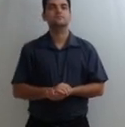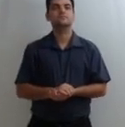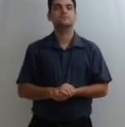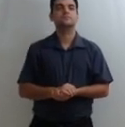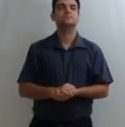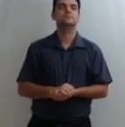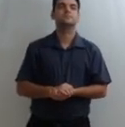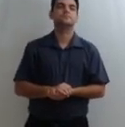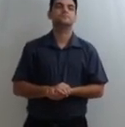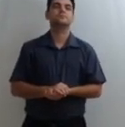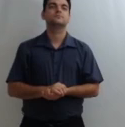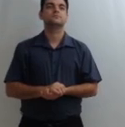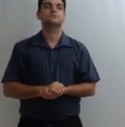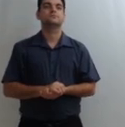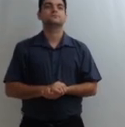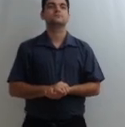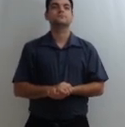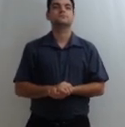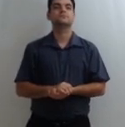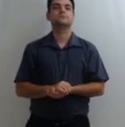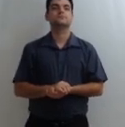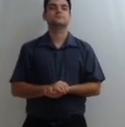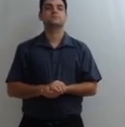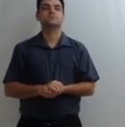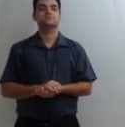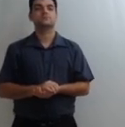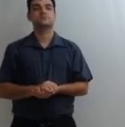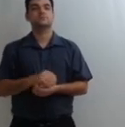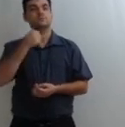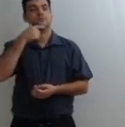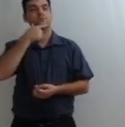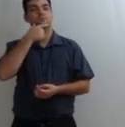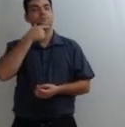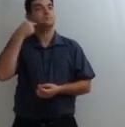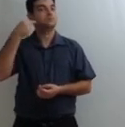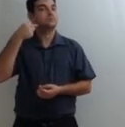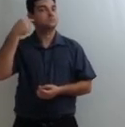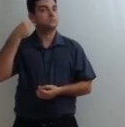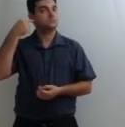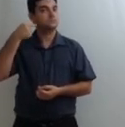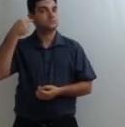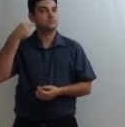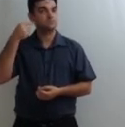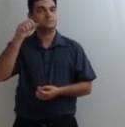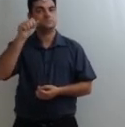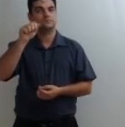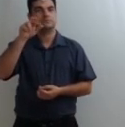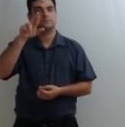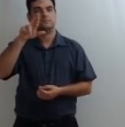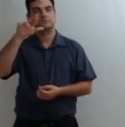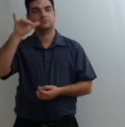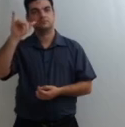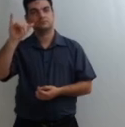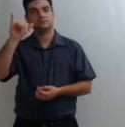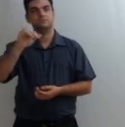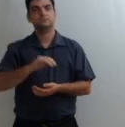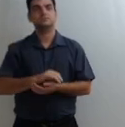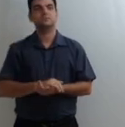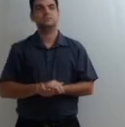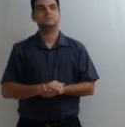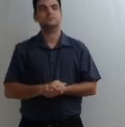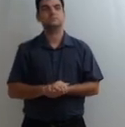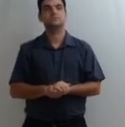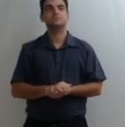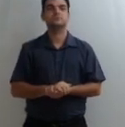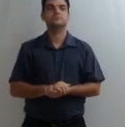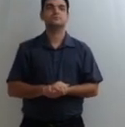Pelo doutor Ari Berger. Senhor presidente, eu gostaria só de registrar minha suspeição nesse